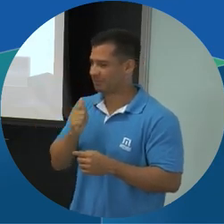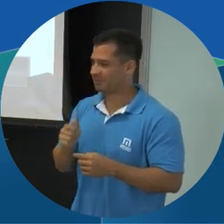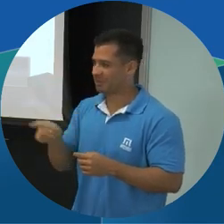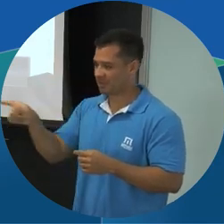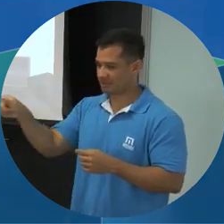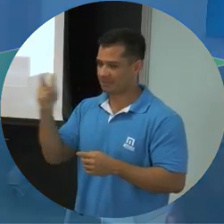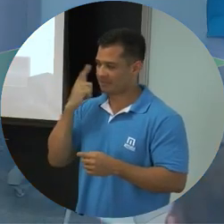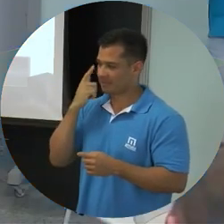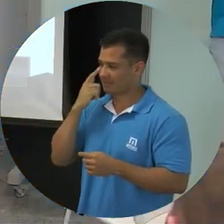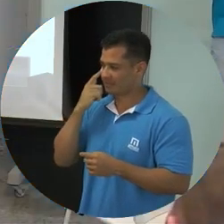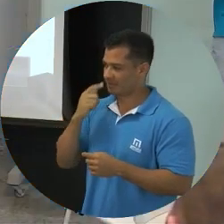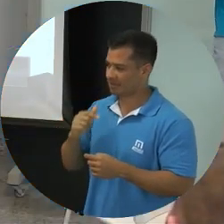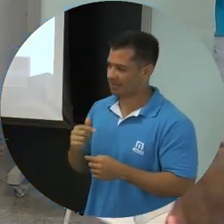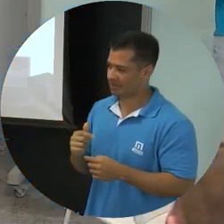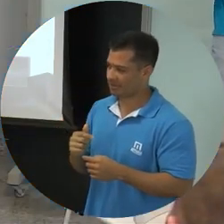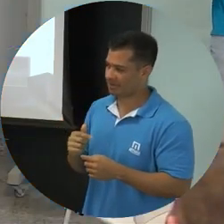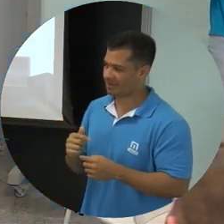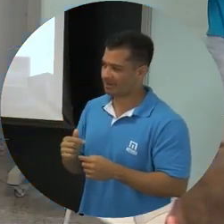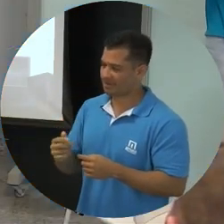Gabriel.